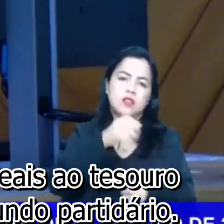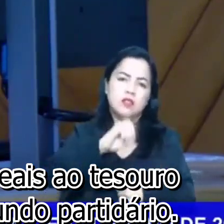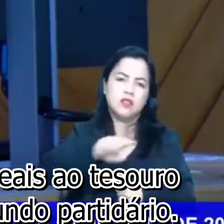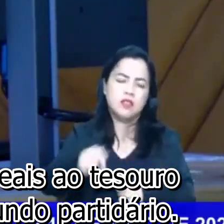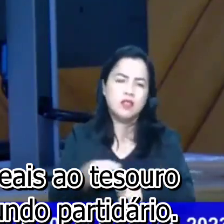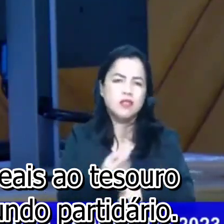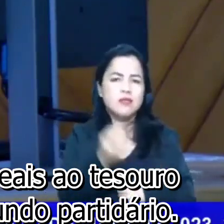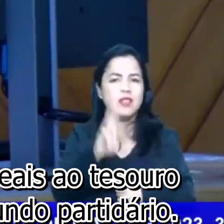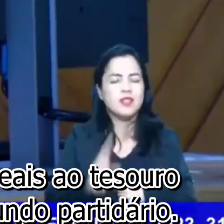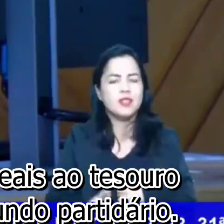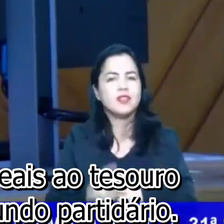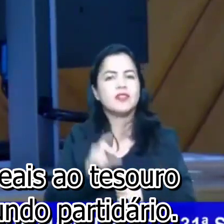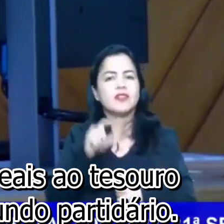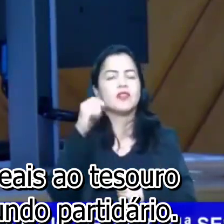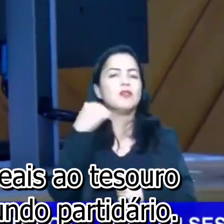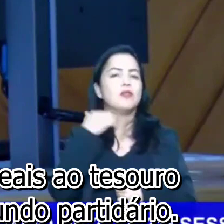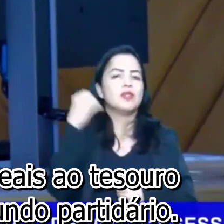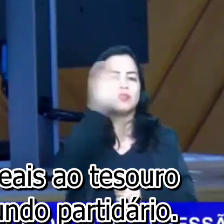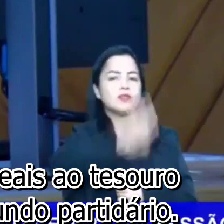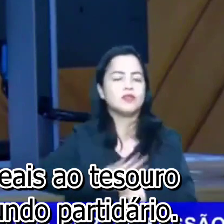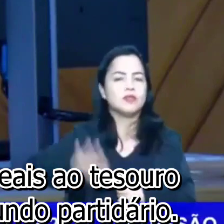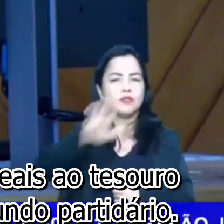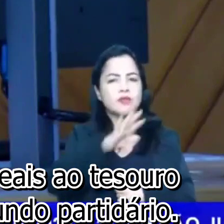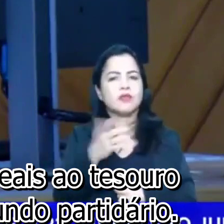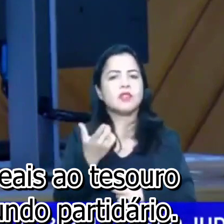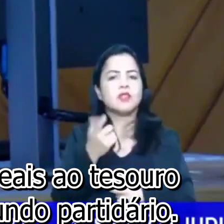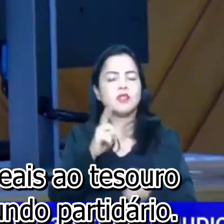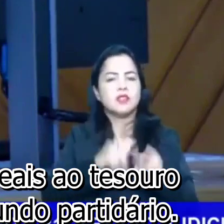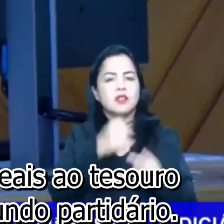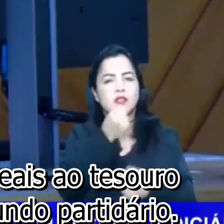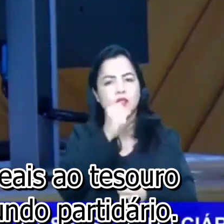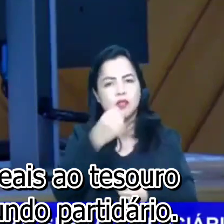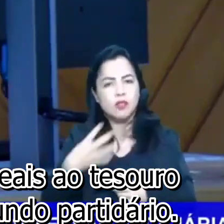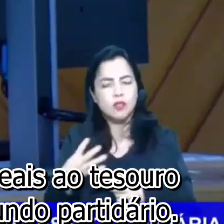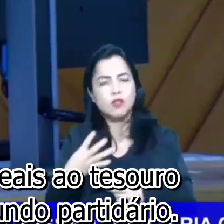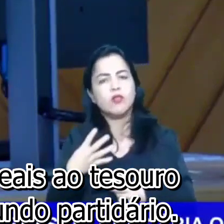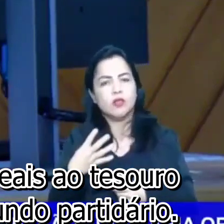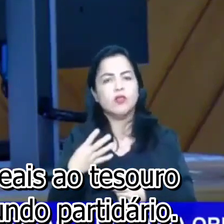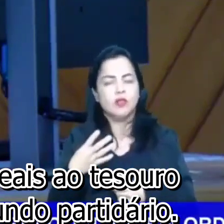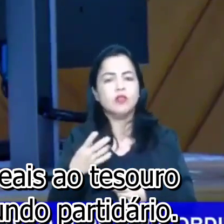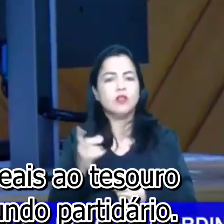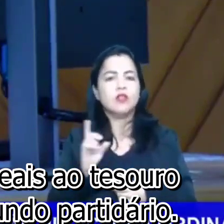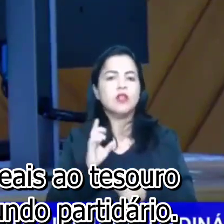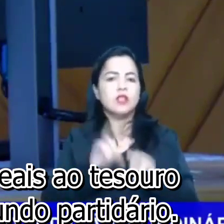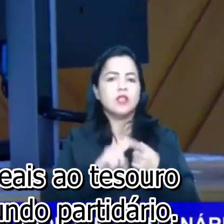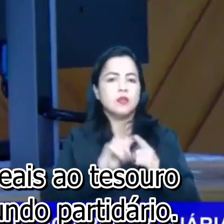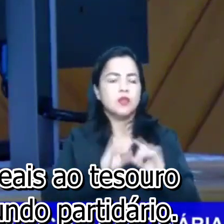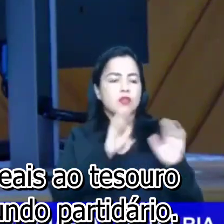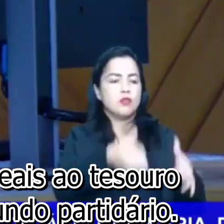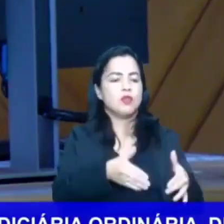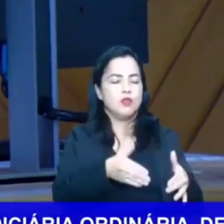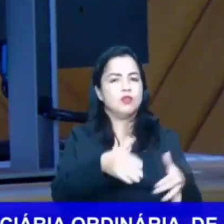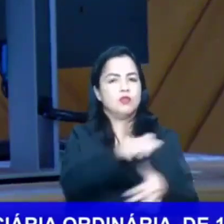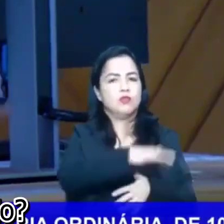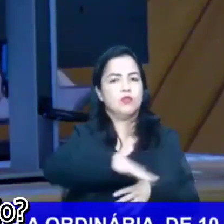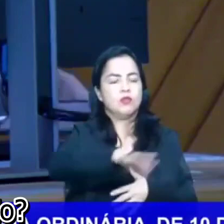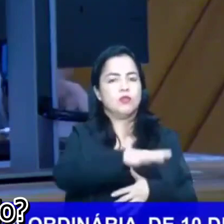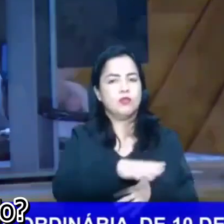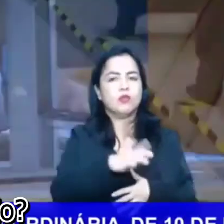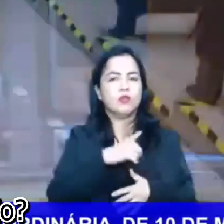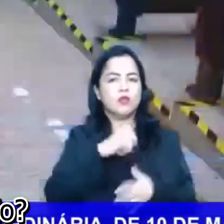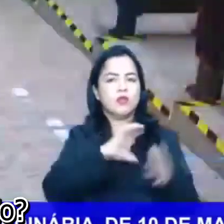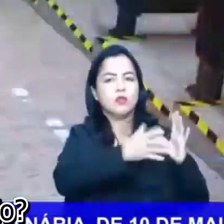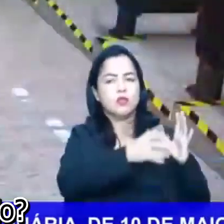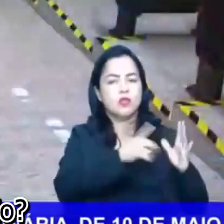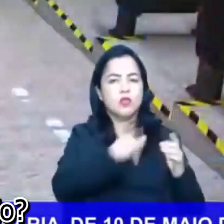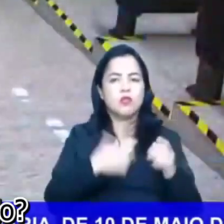ao Tesouro Nacional e da quantia de R$84 ao Fundo Partidário. É o voto,